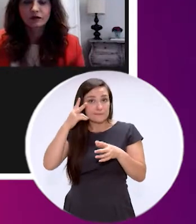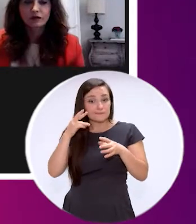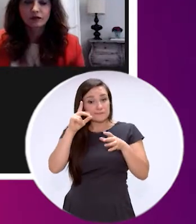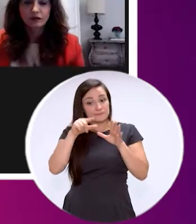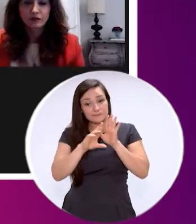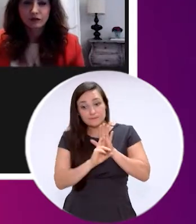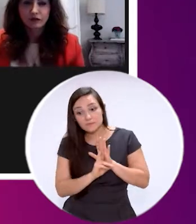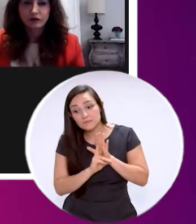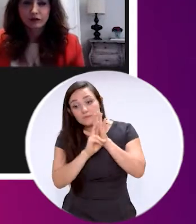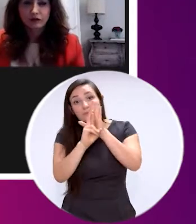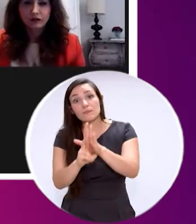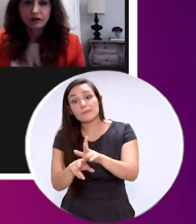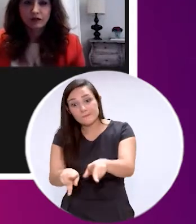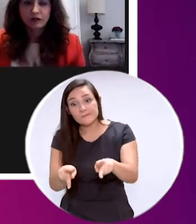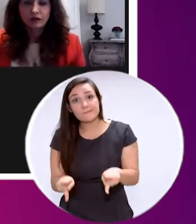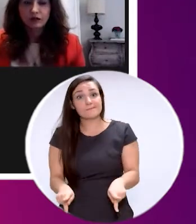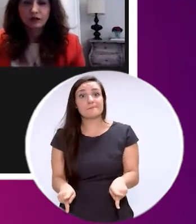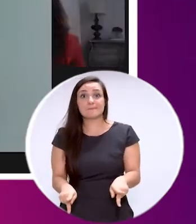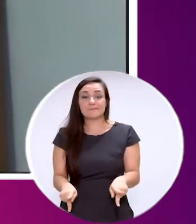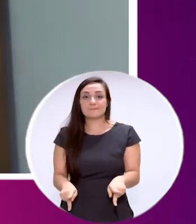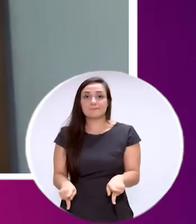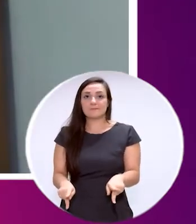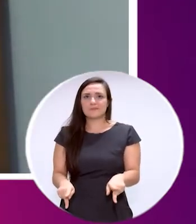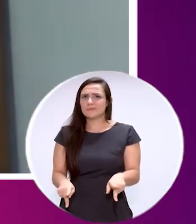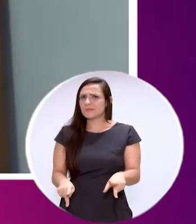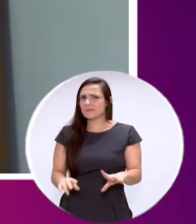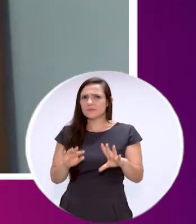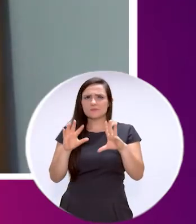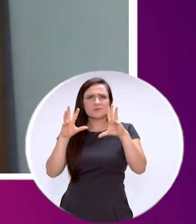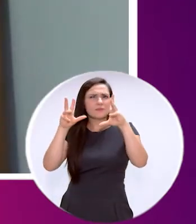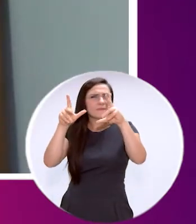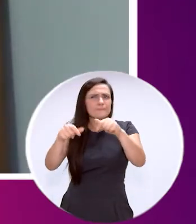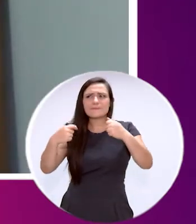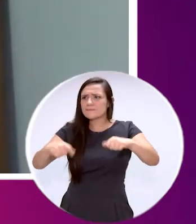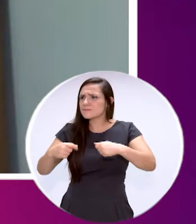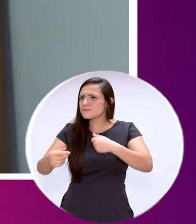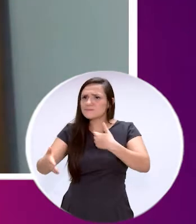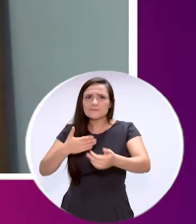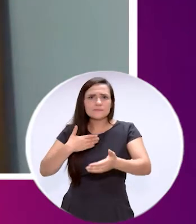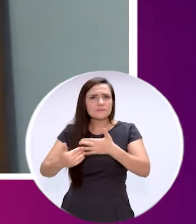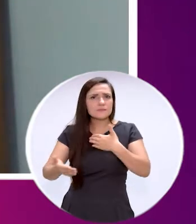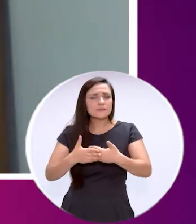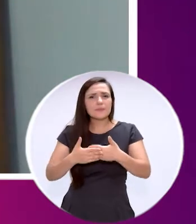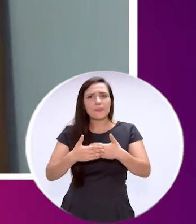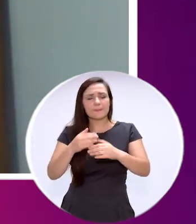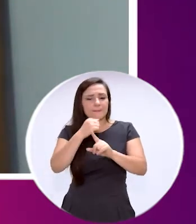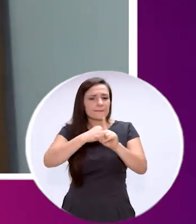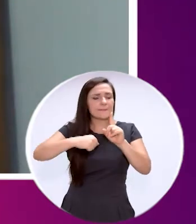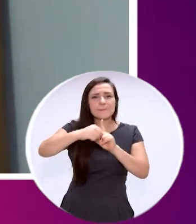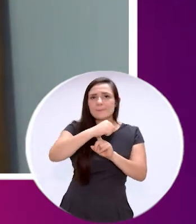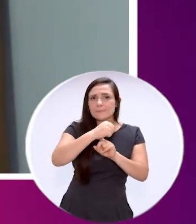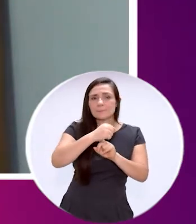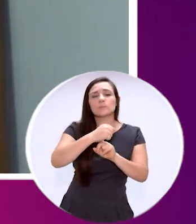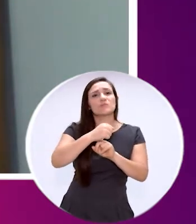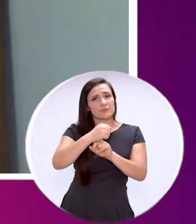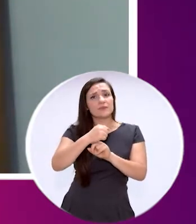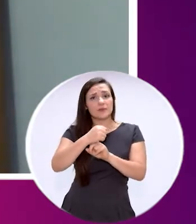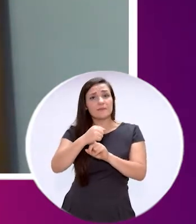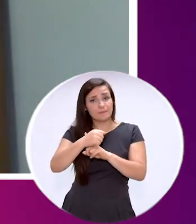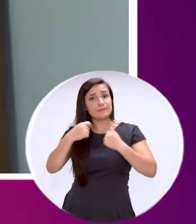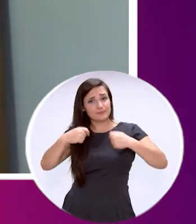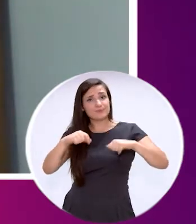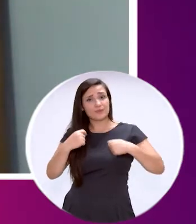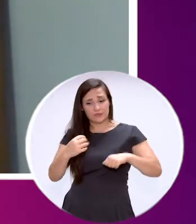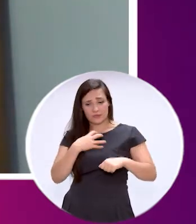representativo justamente para a gente ter todas as pautas e todas as realidades naquele espaço de poder sendo